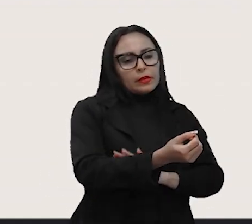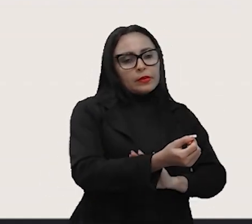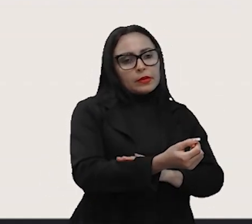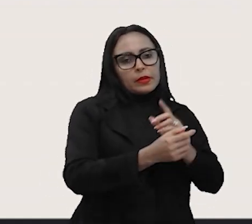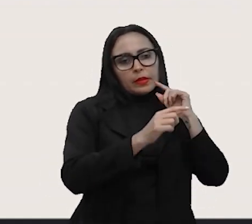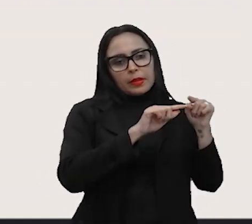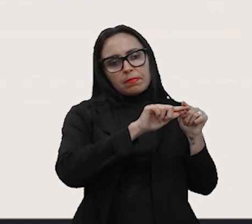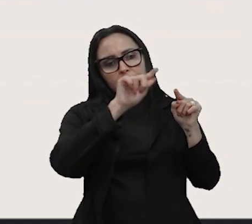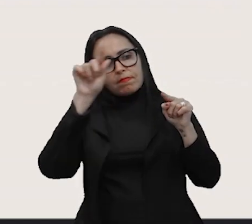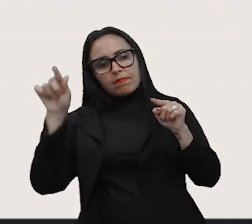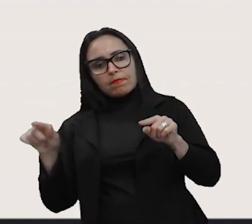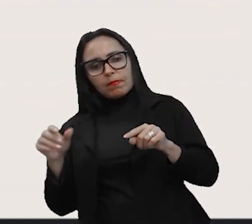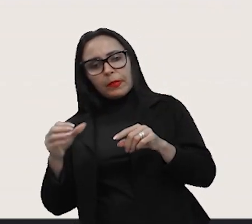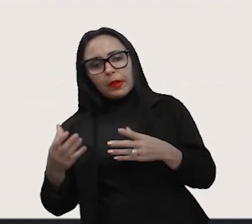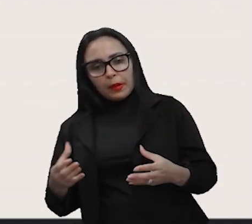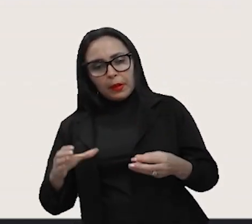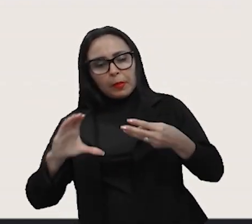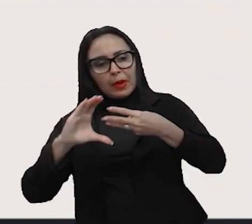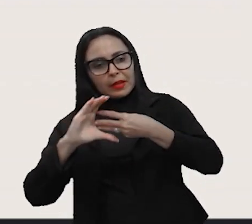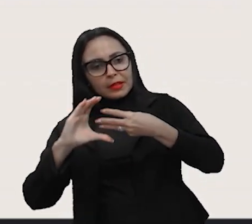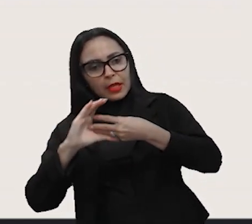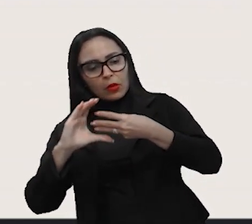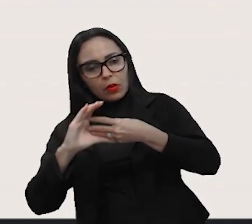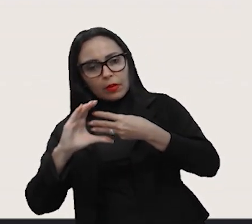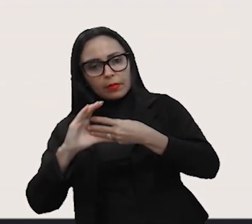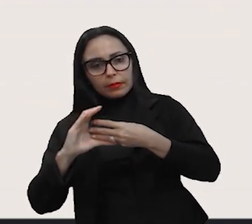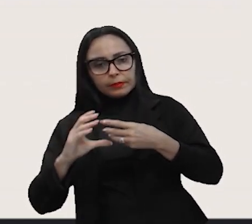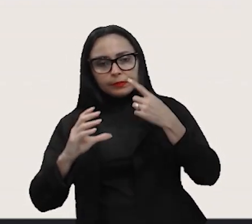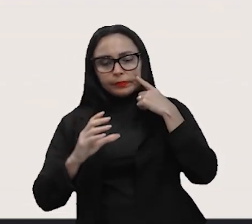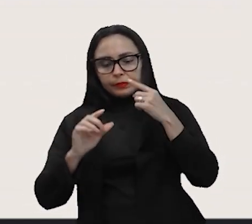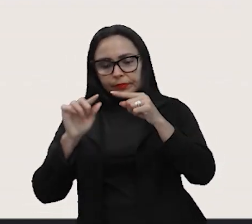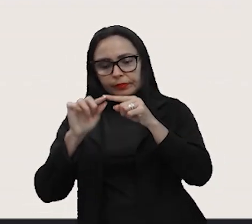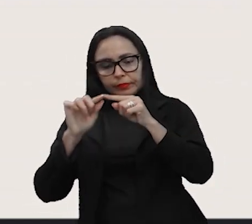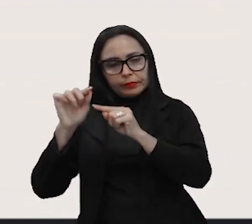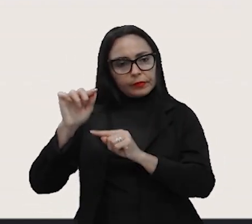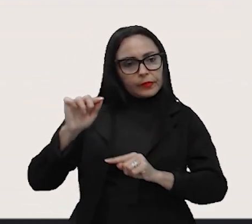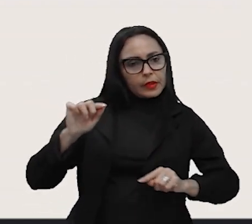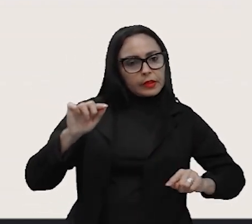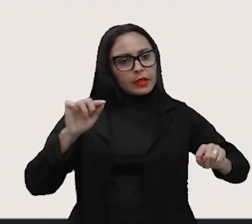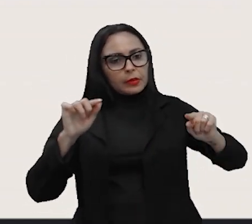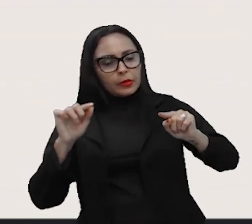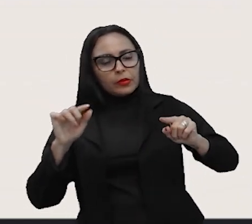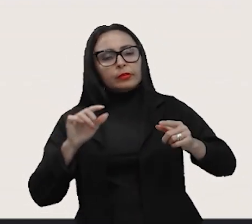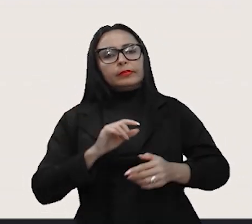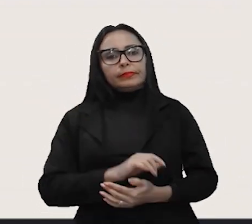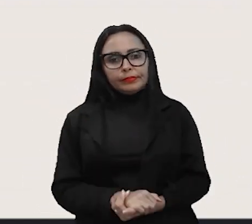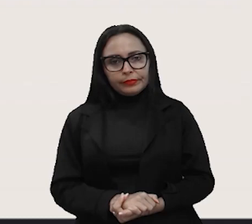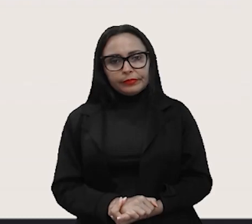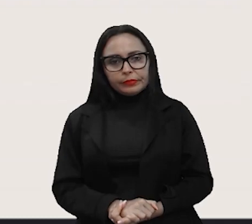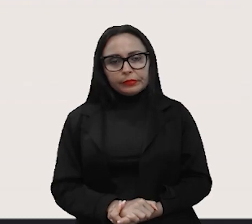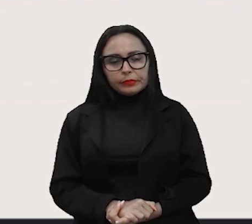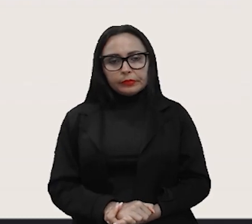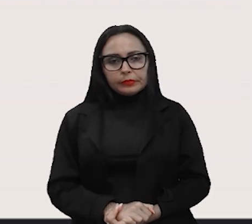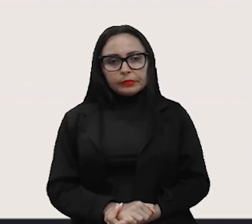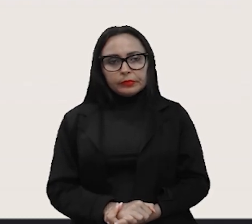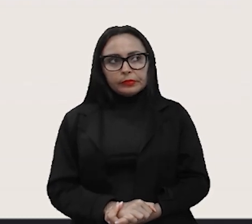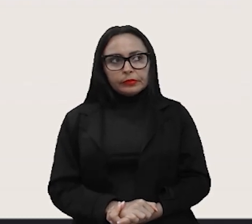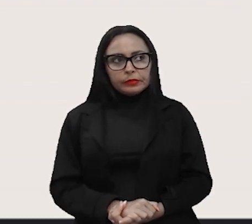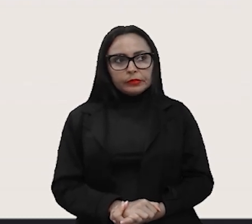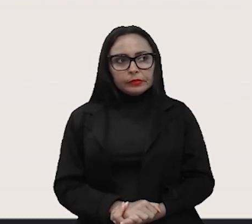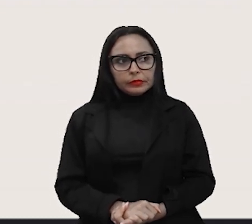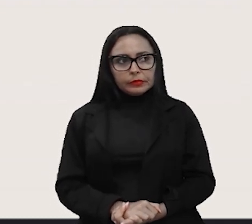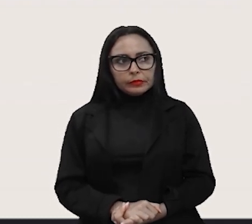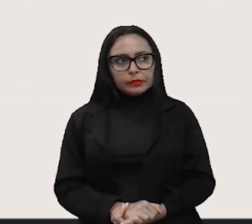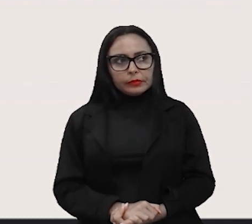da célula para o sangue. Espera aí, vai ficar mais bonitinho. Pronto, da célula para o